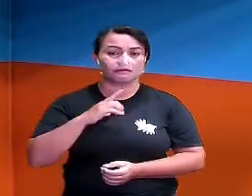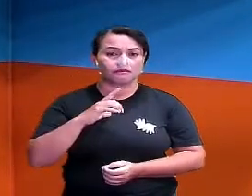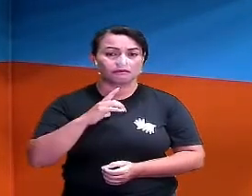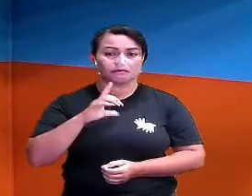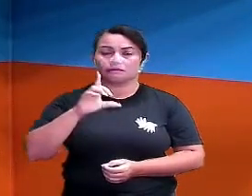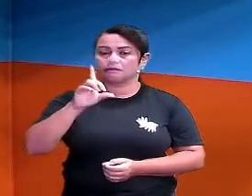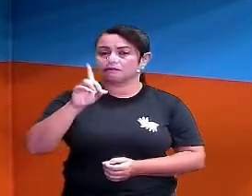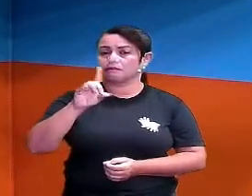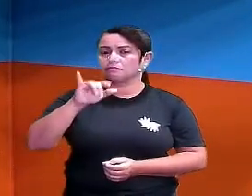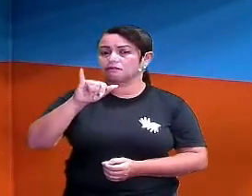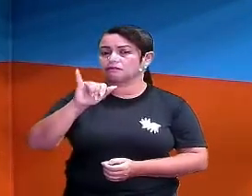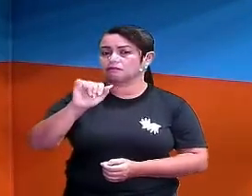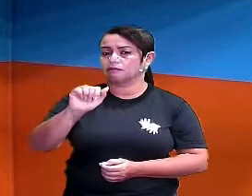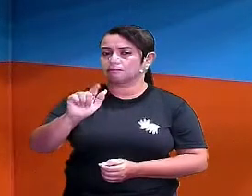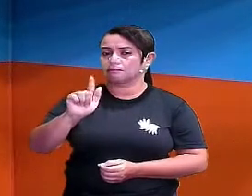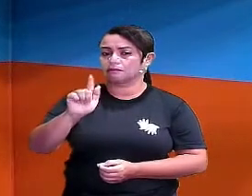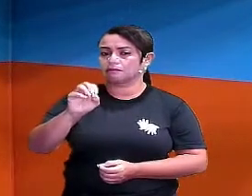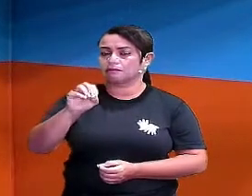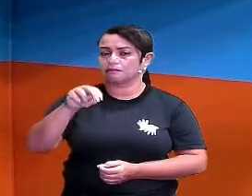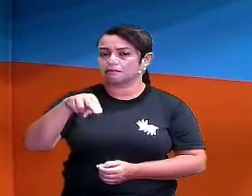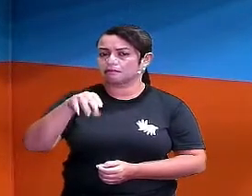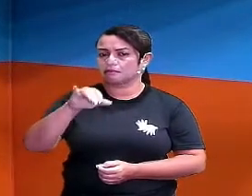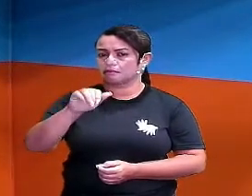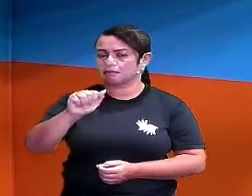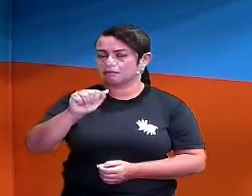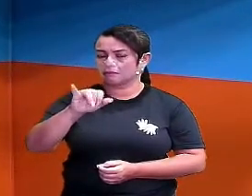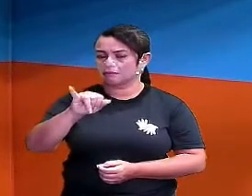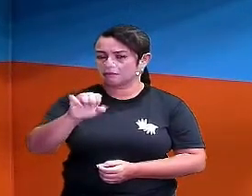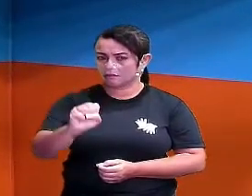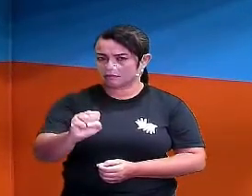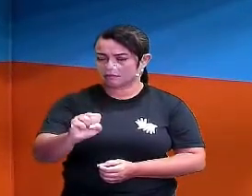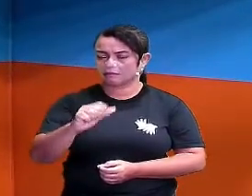os segmentos de reta que fazem a ligação de 2 vértices